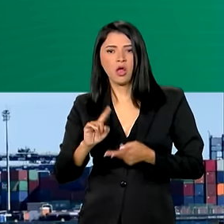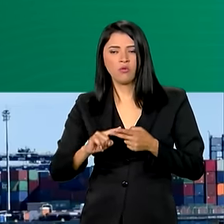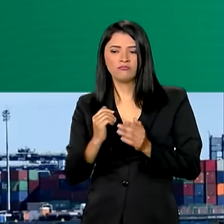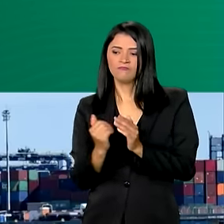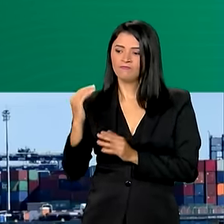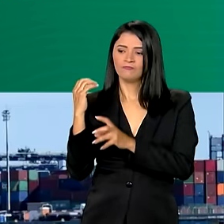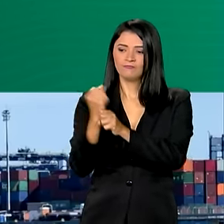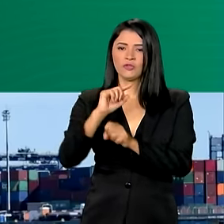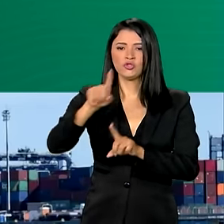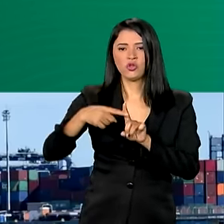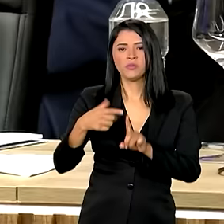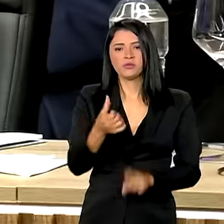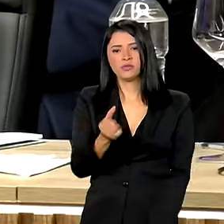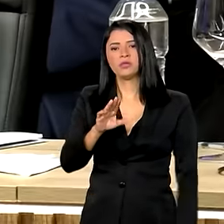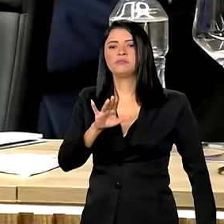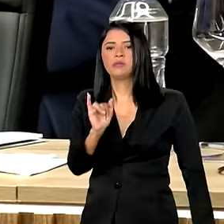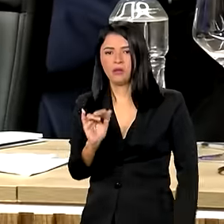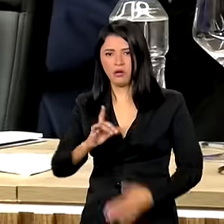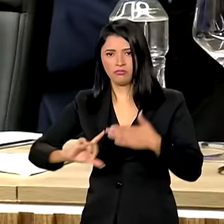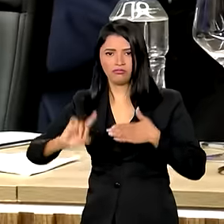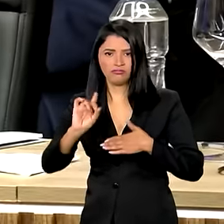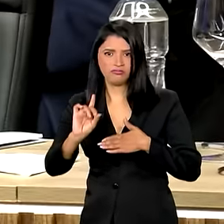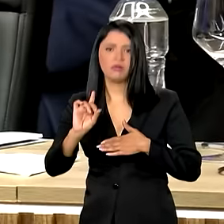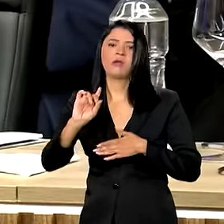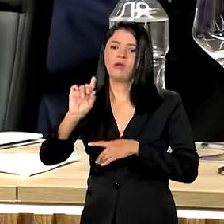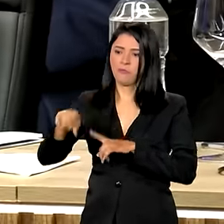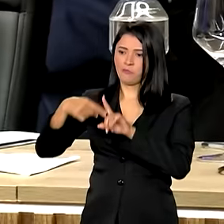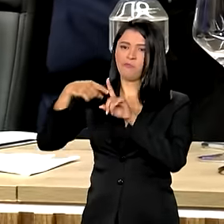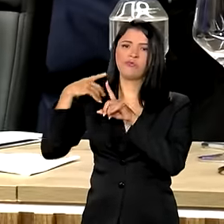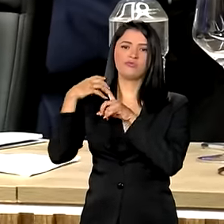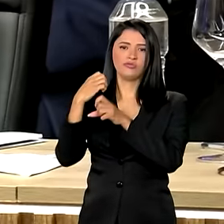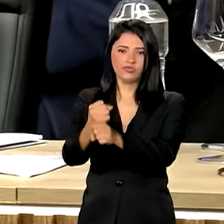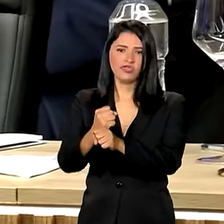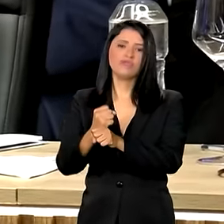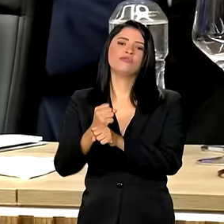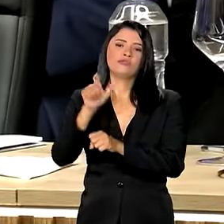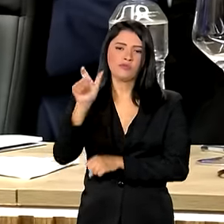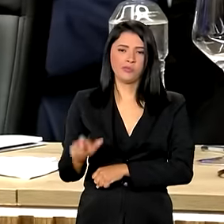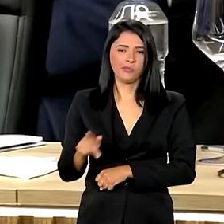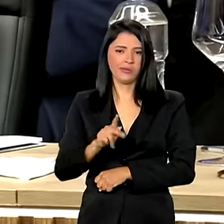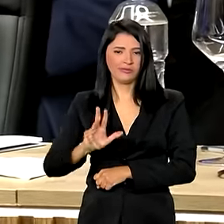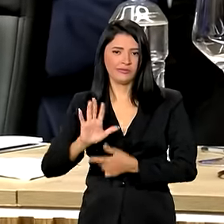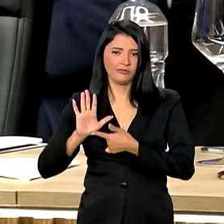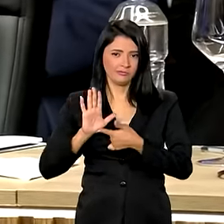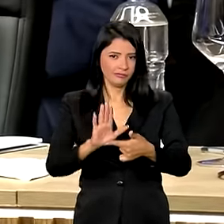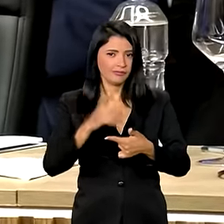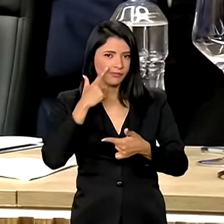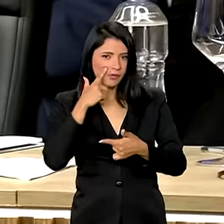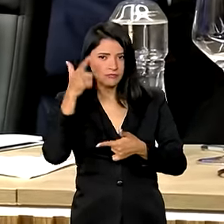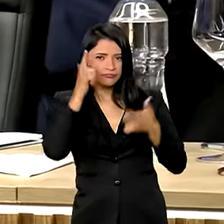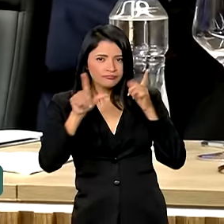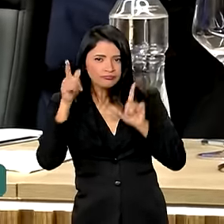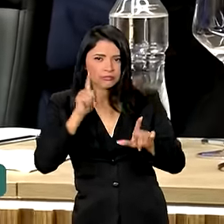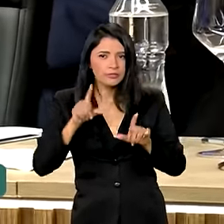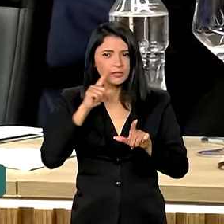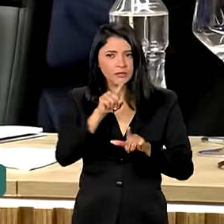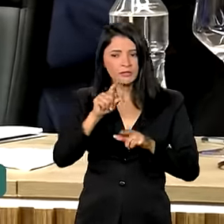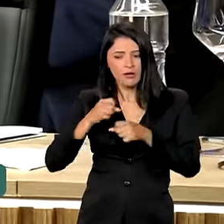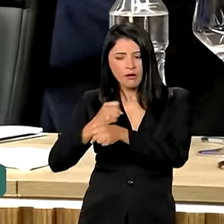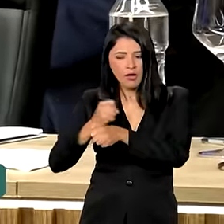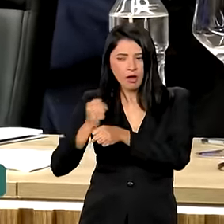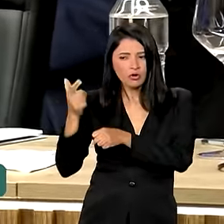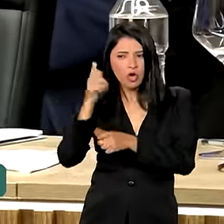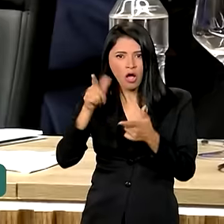a 6 bilhões de dólares. Saldo positivo destacado pelo presidente Lula, que lembrou as conquistas do bloco nos últimos